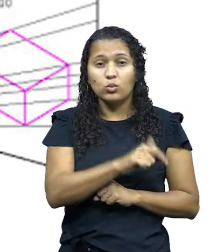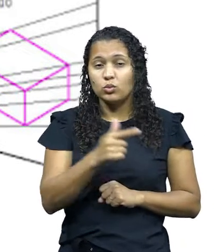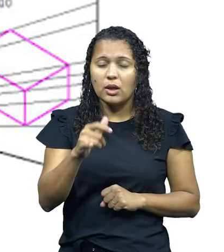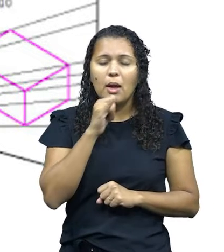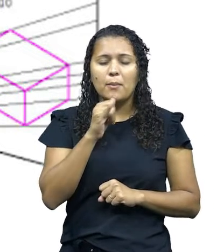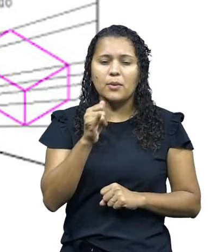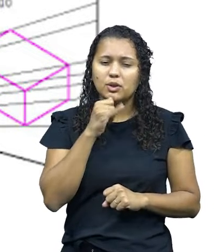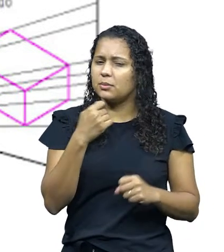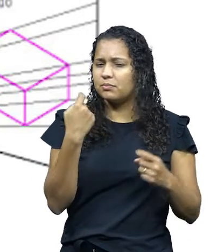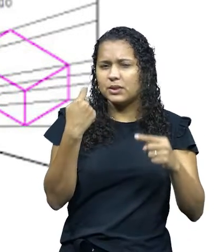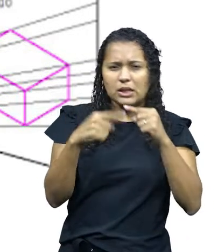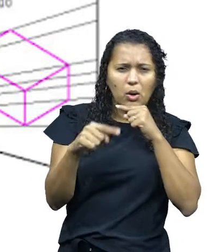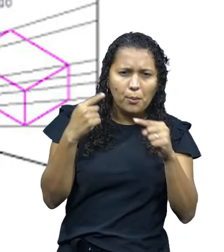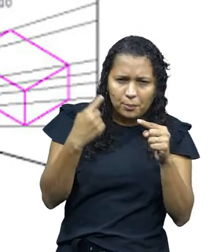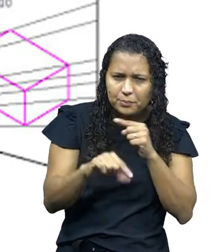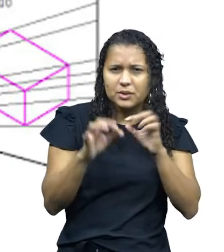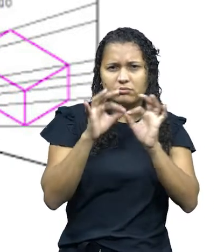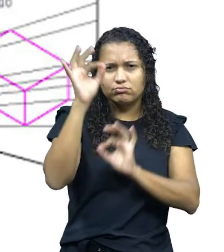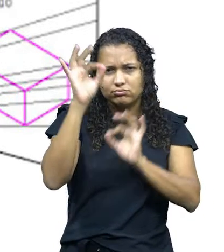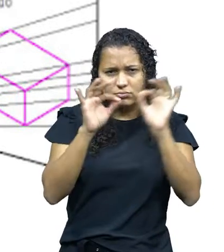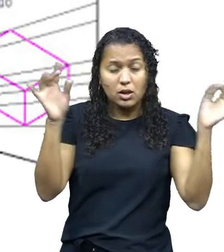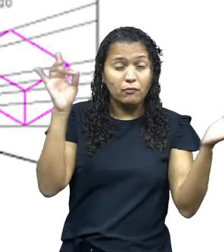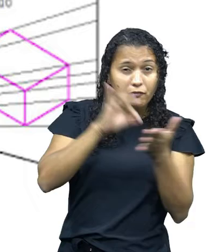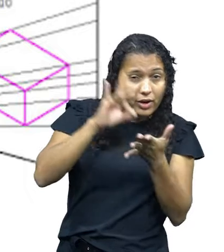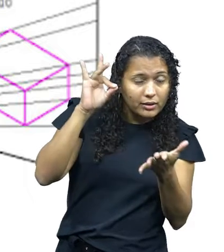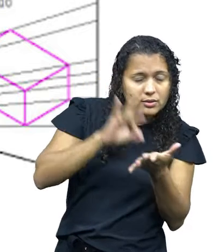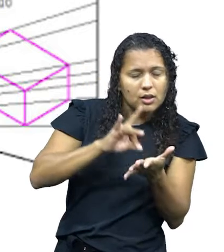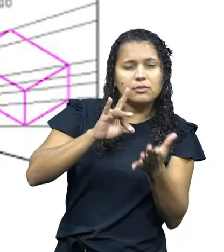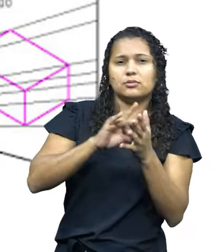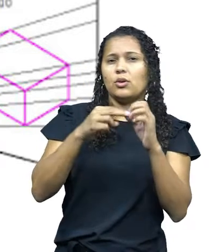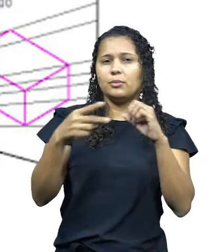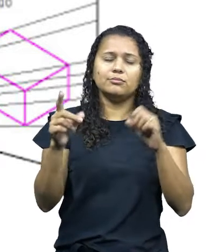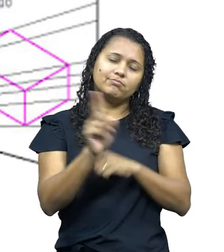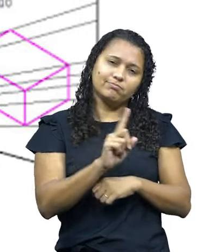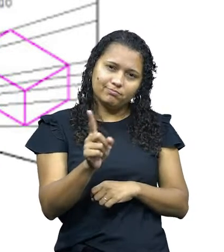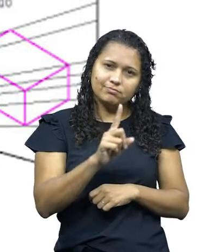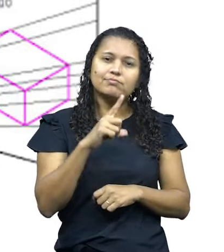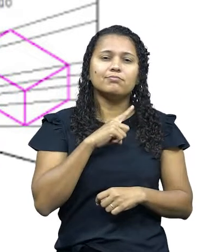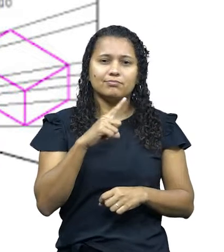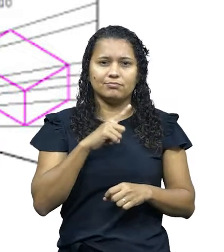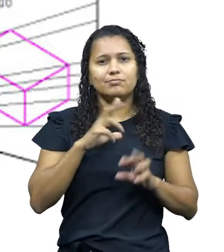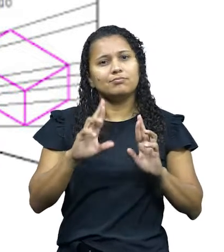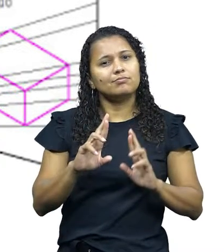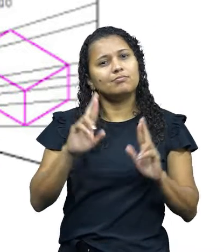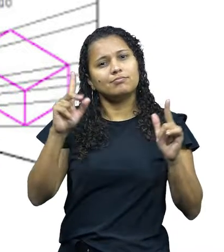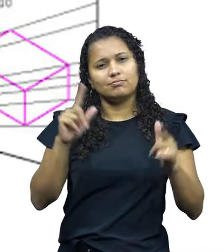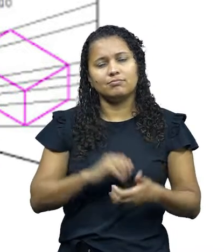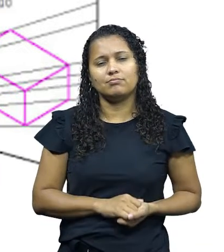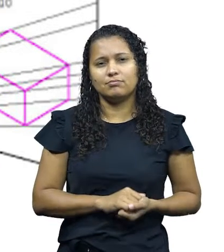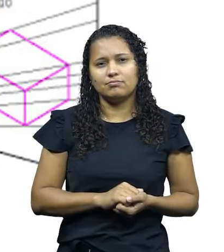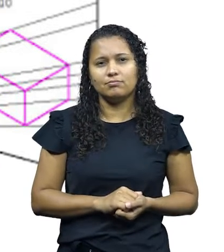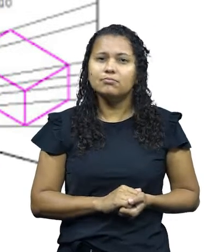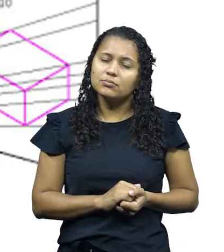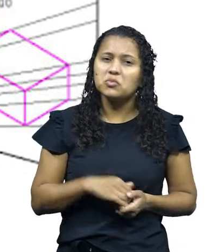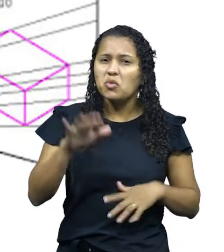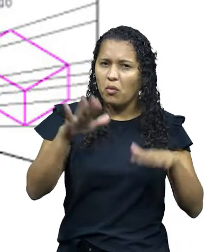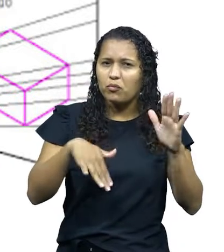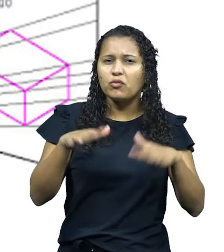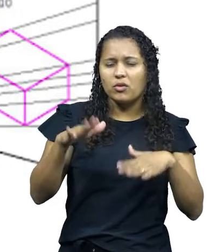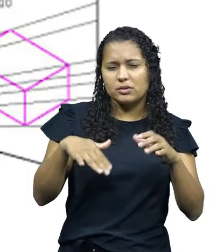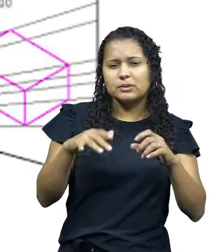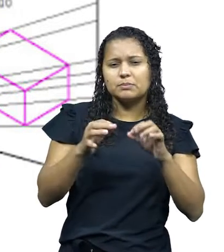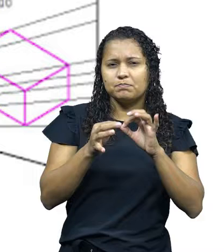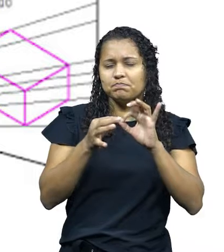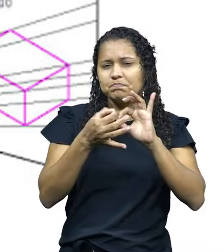correspondem às dimensões reais do objeto. Como eu falei, ela acaba sendo transmitida, provavelmente, na maioria das vezes, maior,